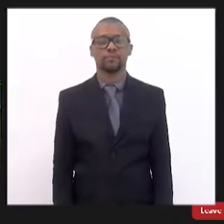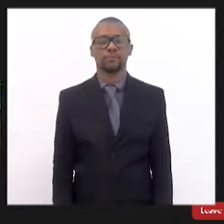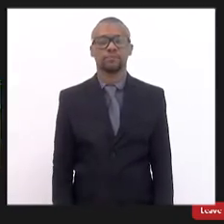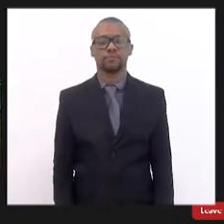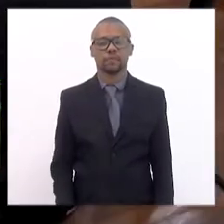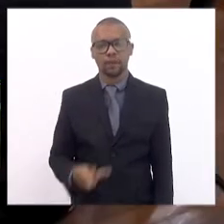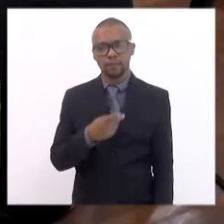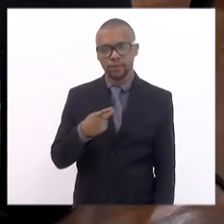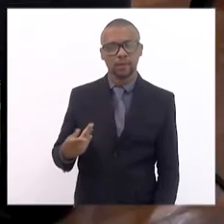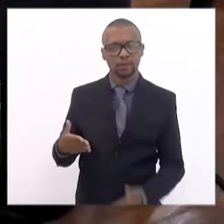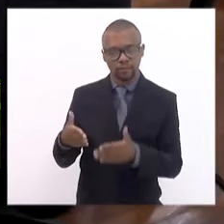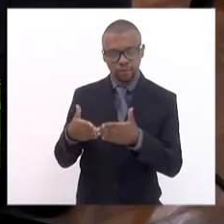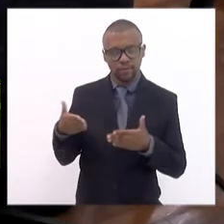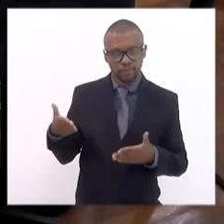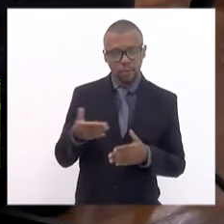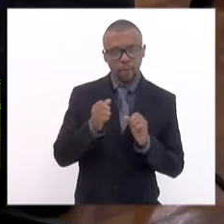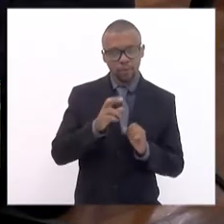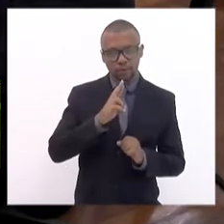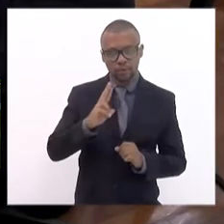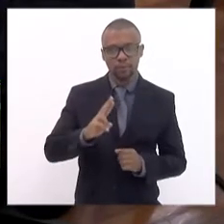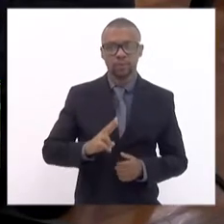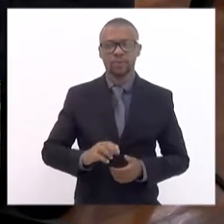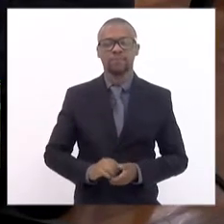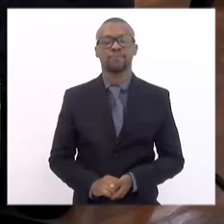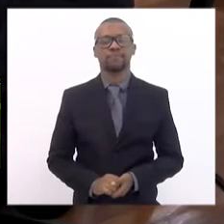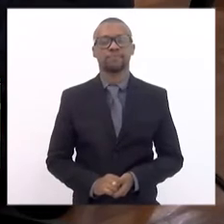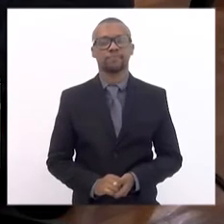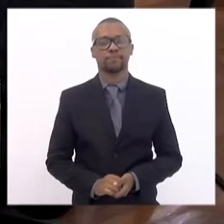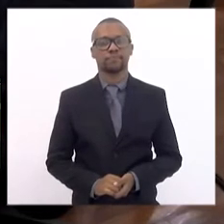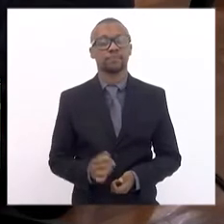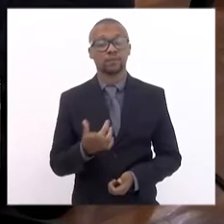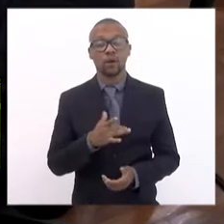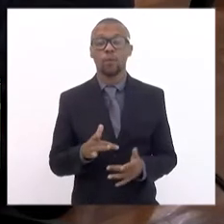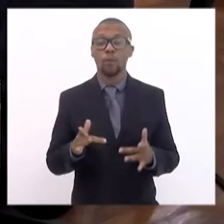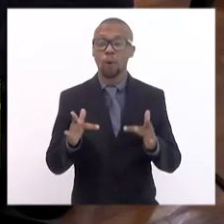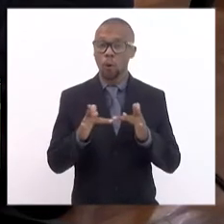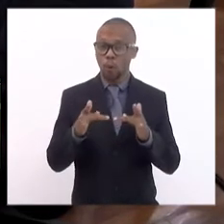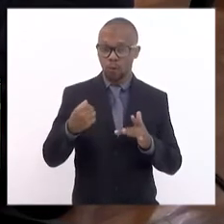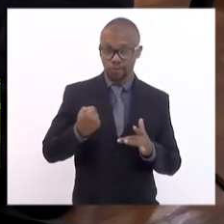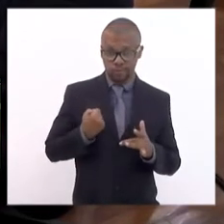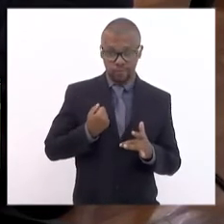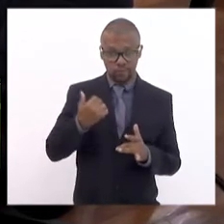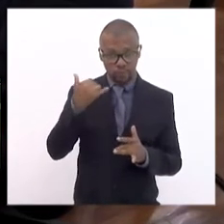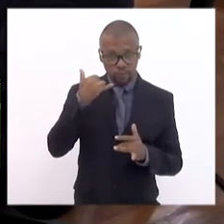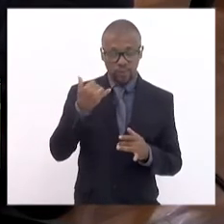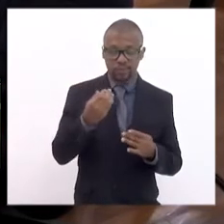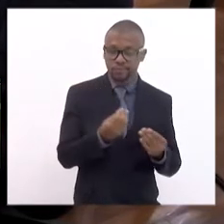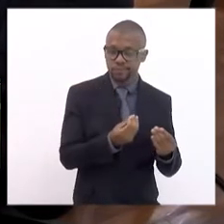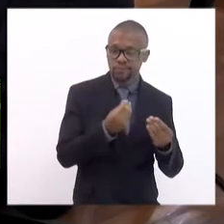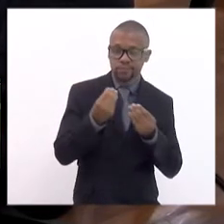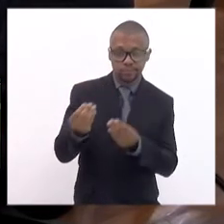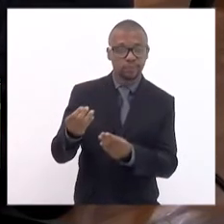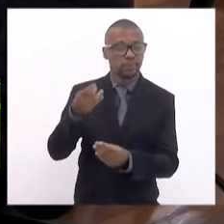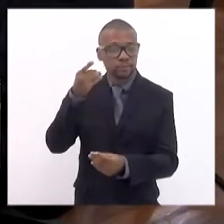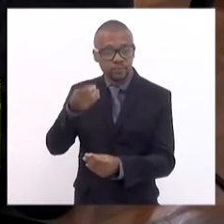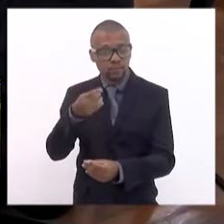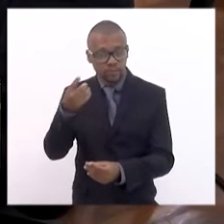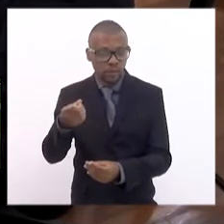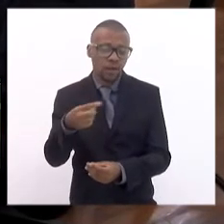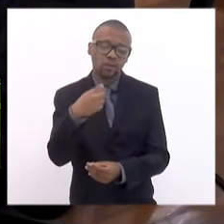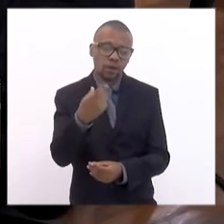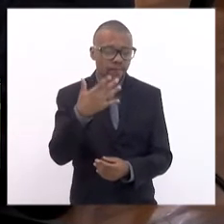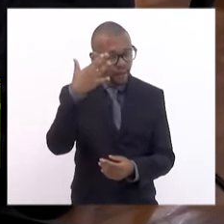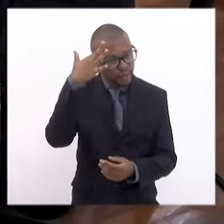Presidente, por favor, pode continuar. Tudo bem, Marcela. Eu vou passar o meu contato para o deputado, aí se você puder pegar, e a gente vai entender o caso a caso,